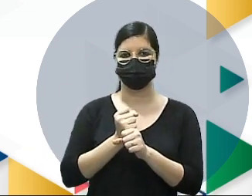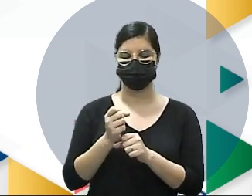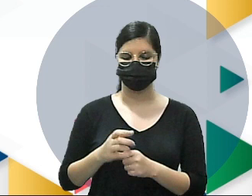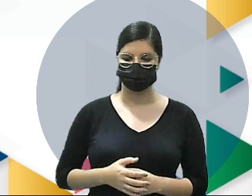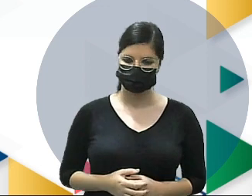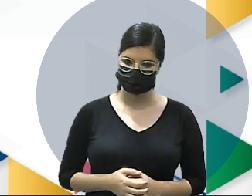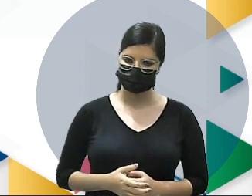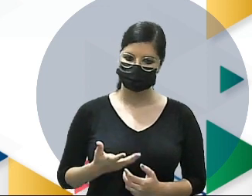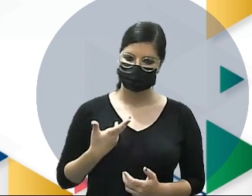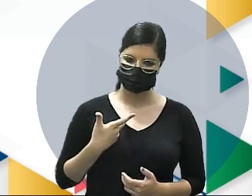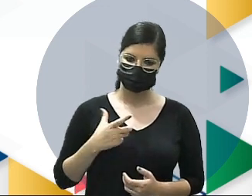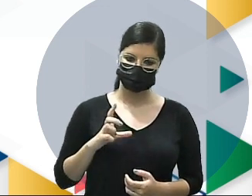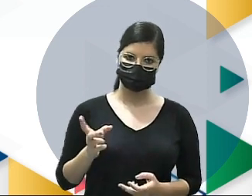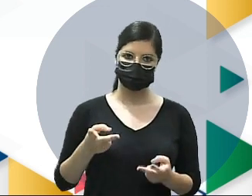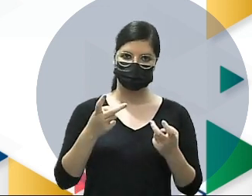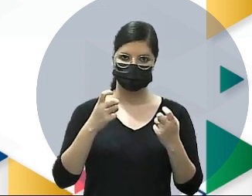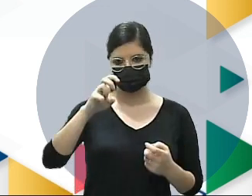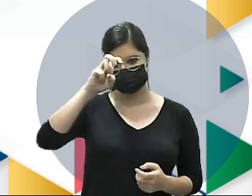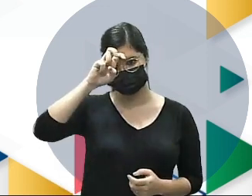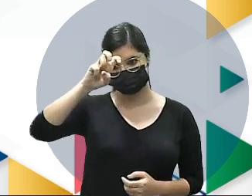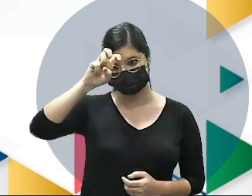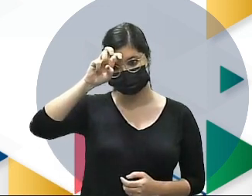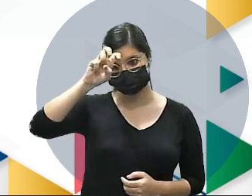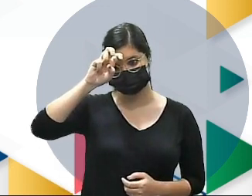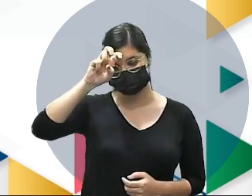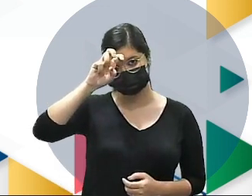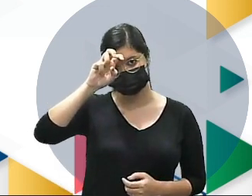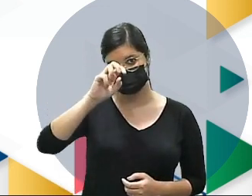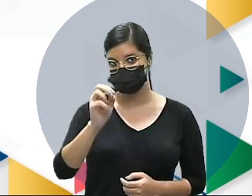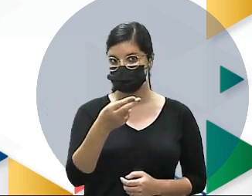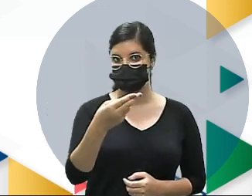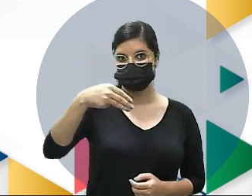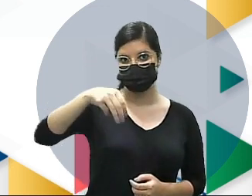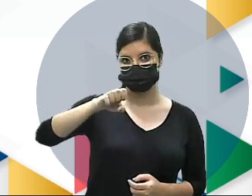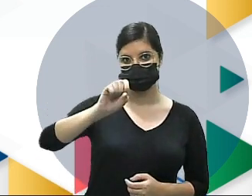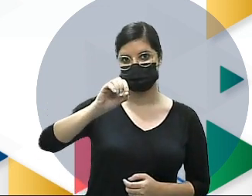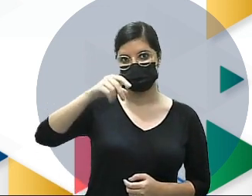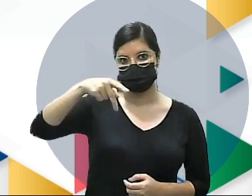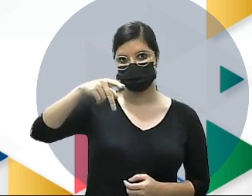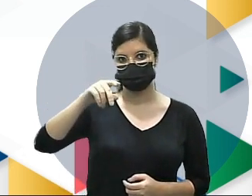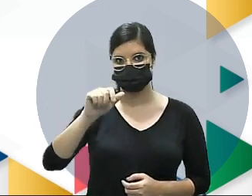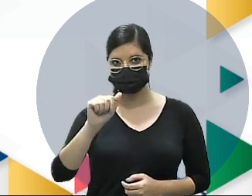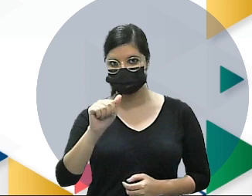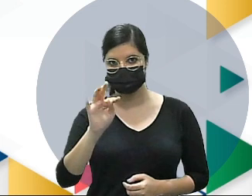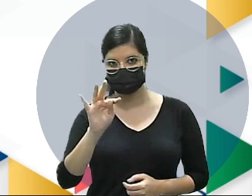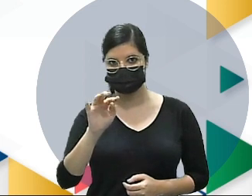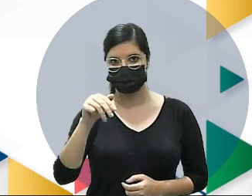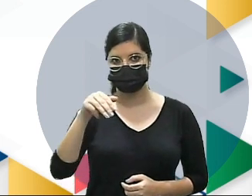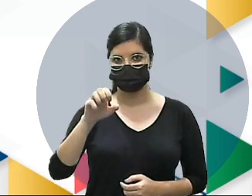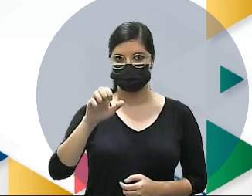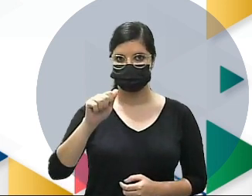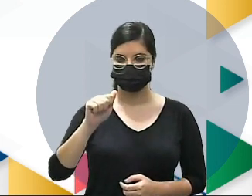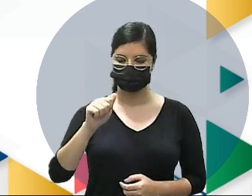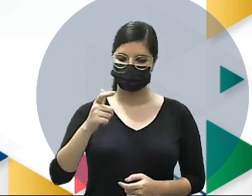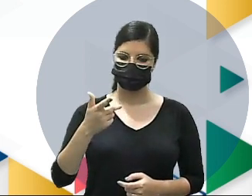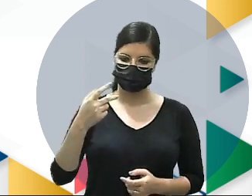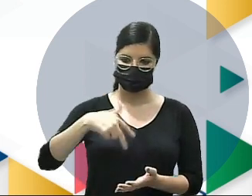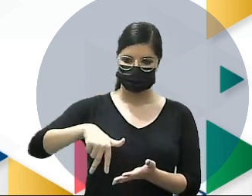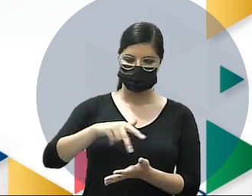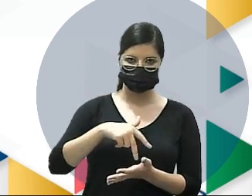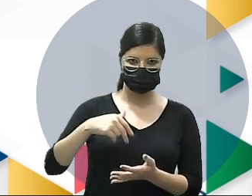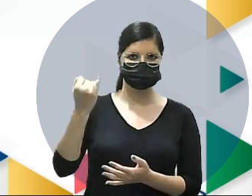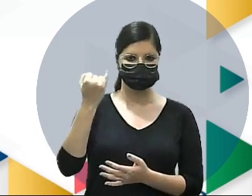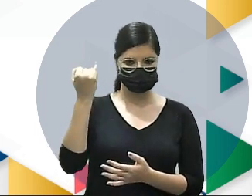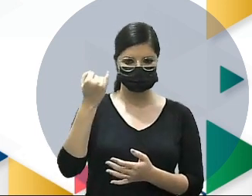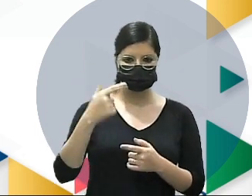trás mas não então nessa civilizações como a egípcia a mesopotâmica a dança tem um caráter meio que Sagrado é senão